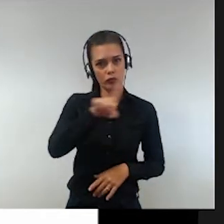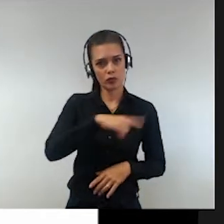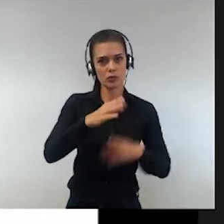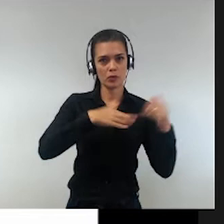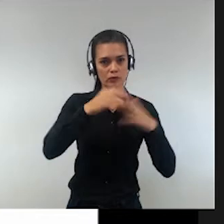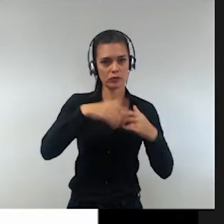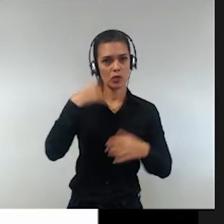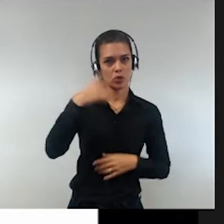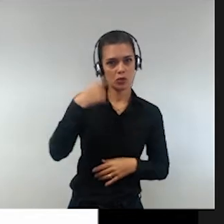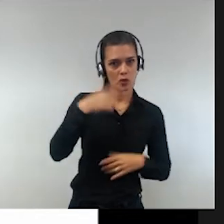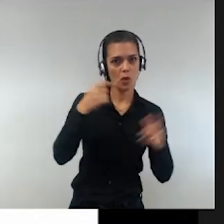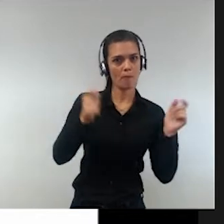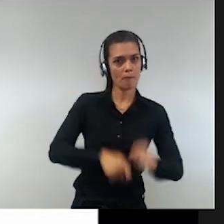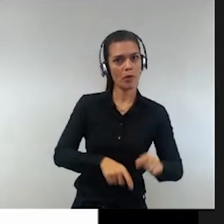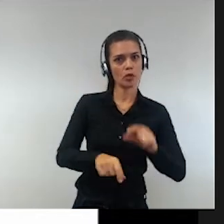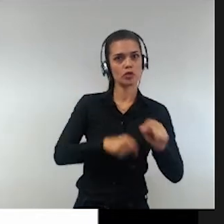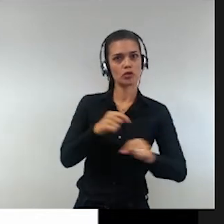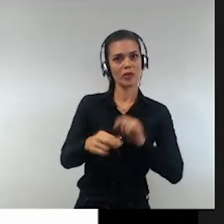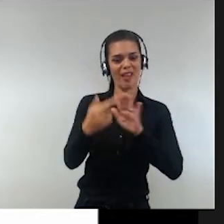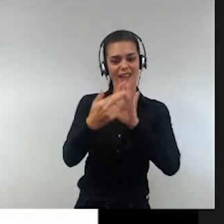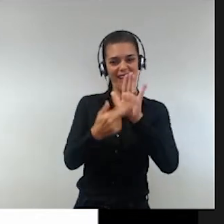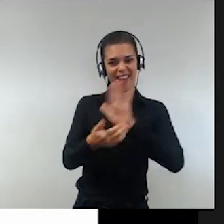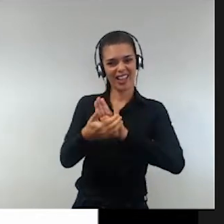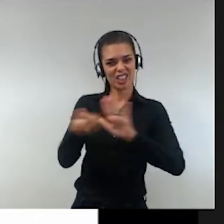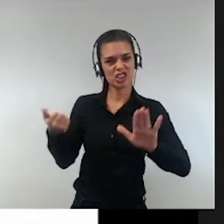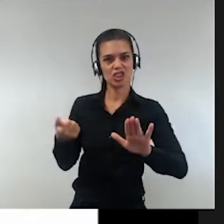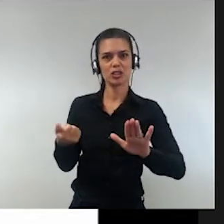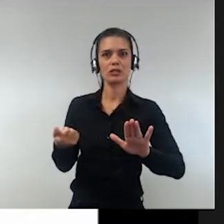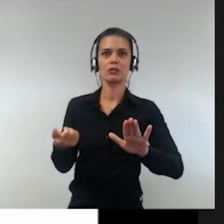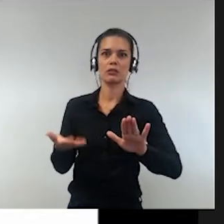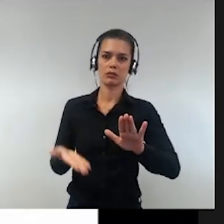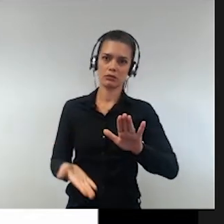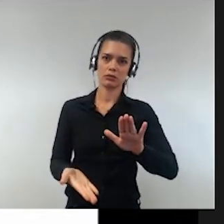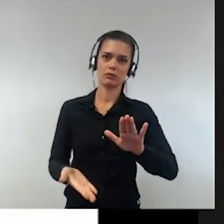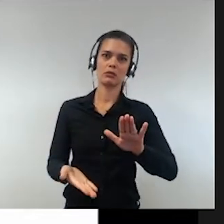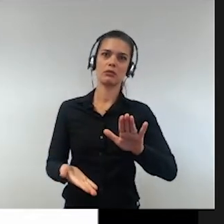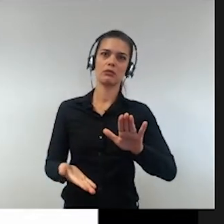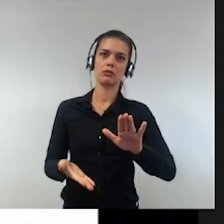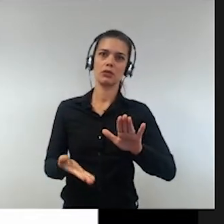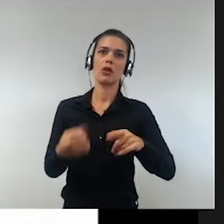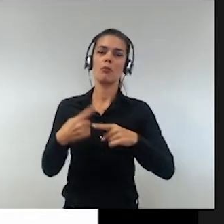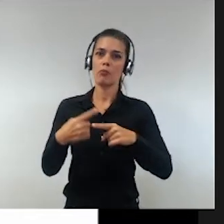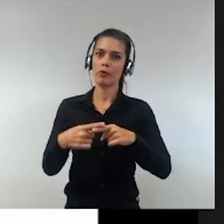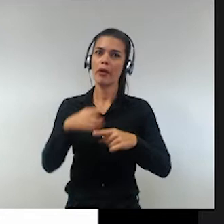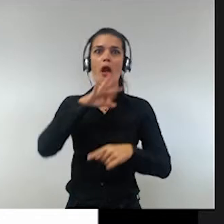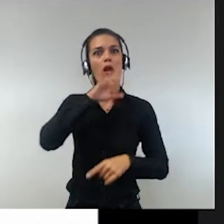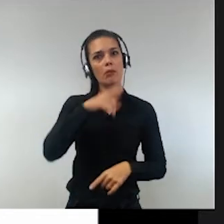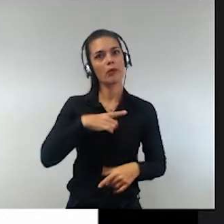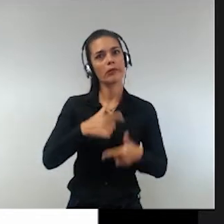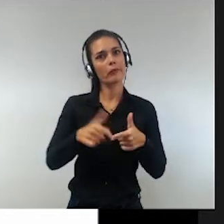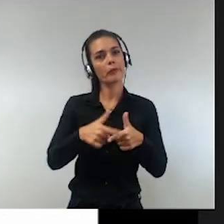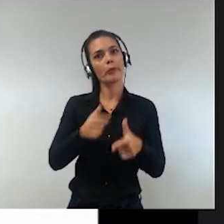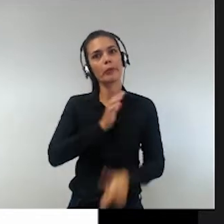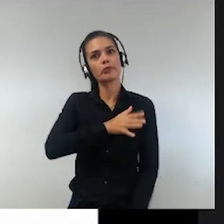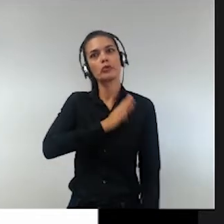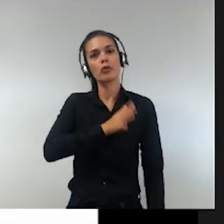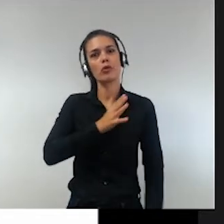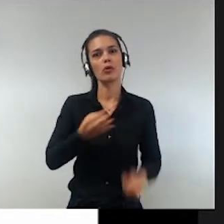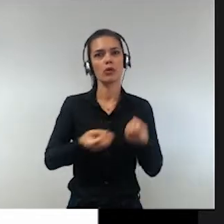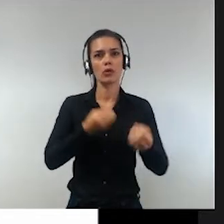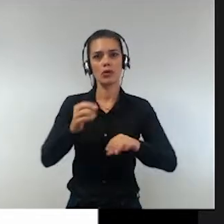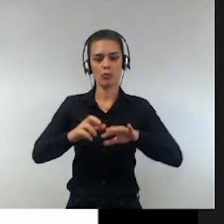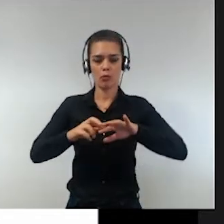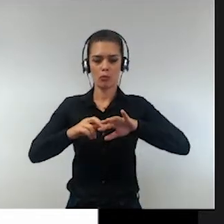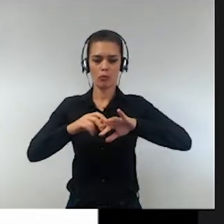desconfigurando, tirando essa decisão do síndico para que esse animal só ande em área de aclive, porque ele é cardíaco. Ele vai poder andar em outras áreas que não sejam